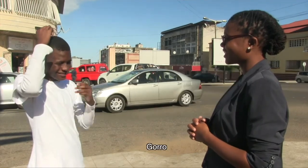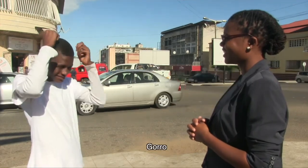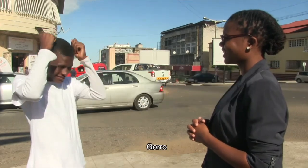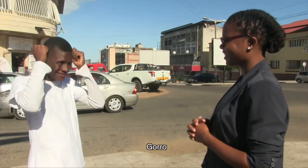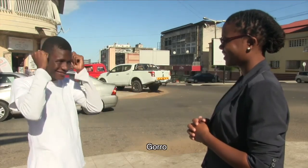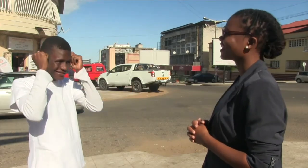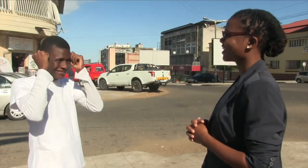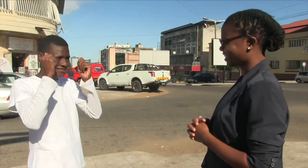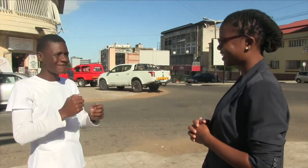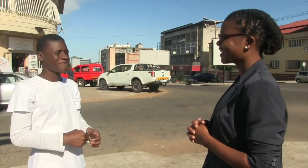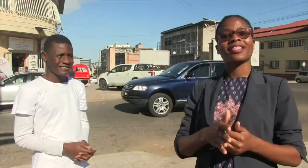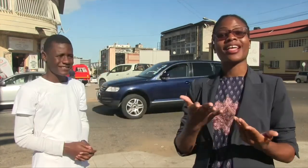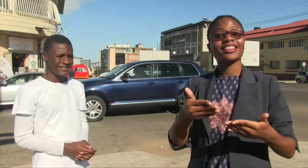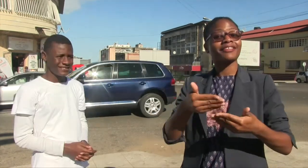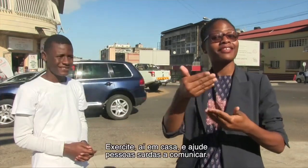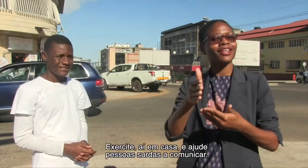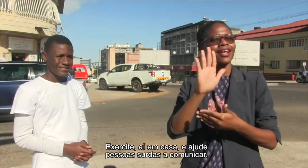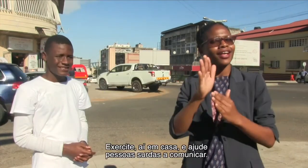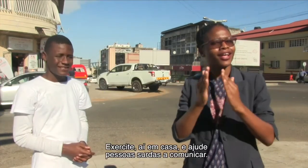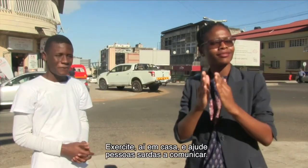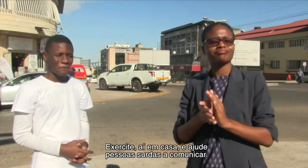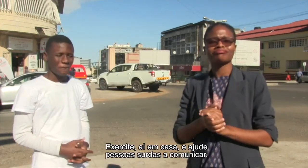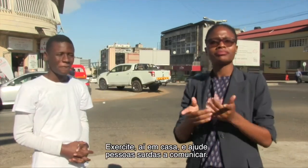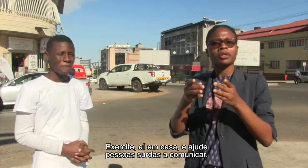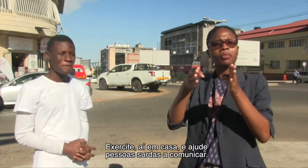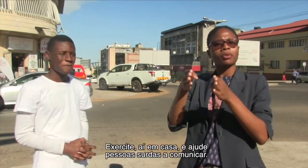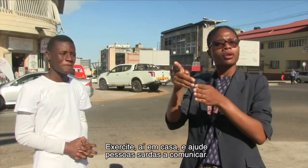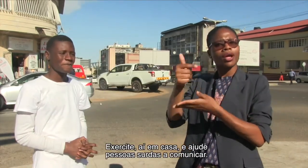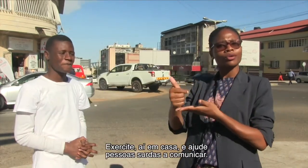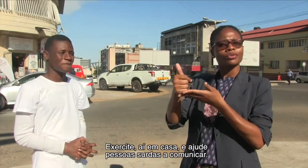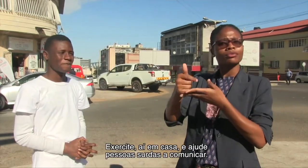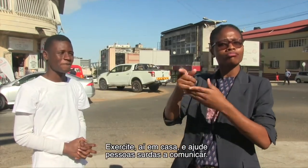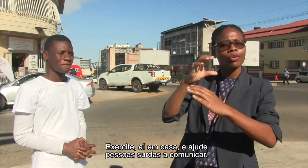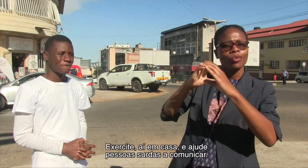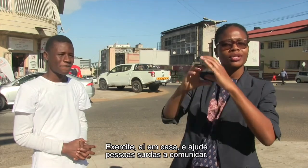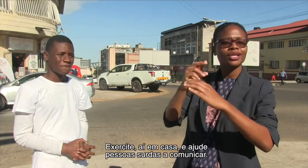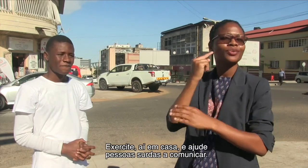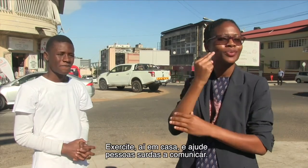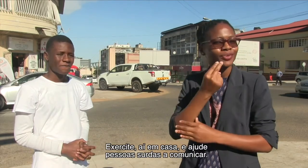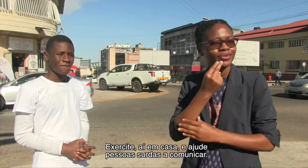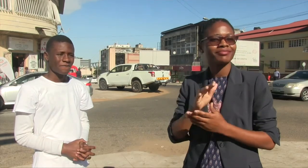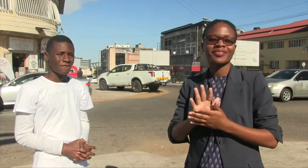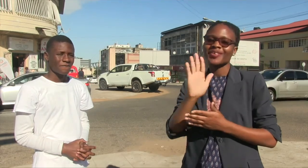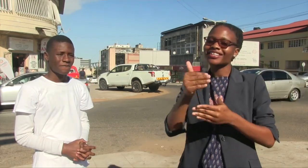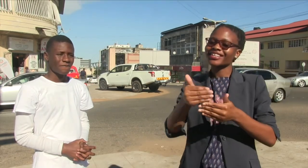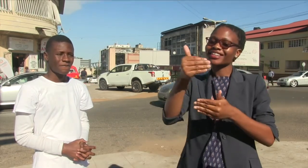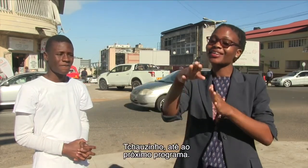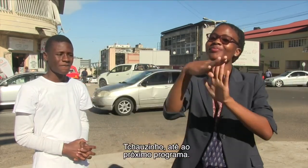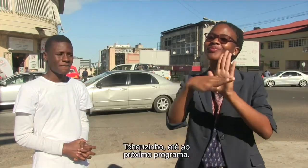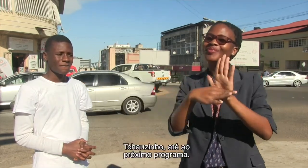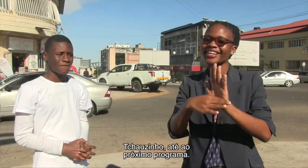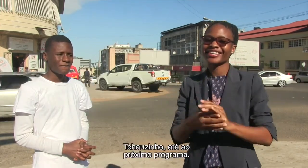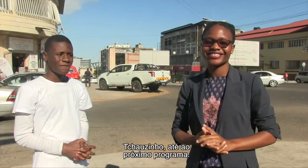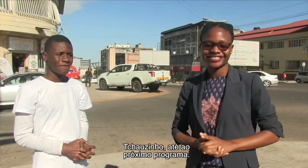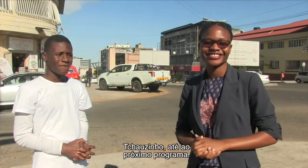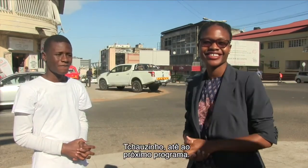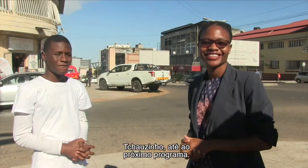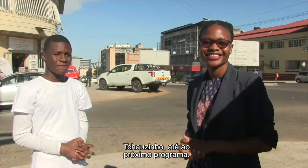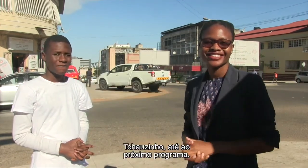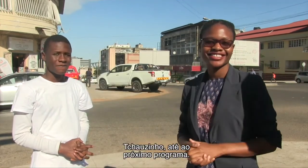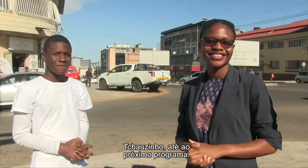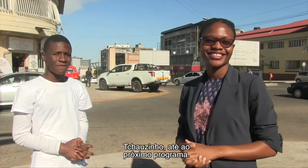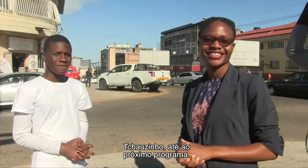gorro, gorro, cita aí em casa e ajude pessoas surdas a comunicar. Tchauzinho!